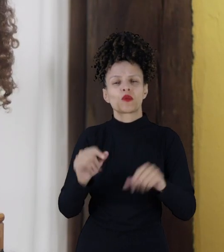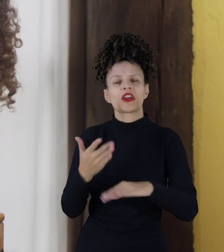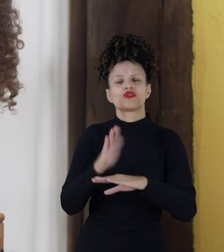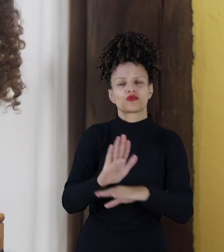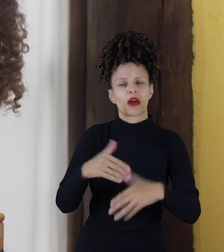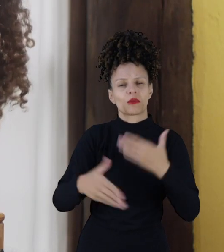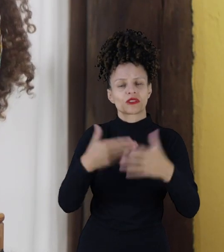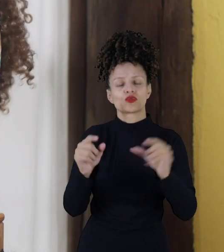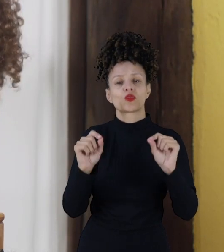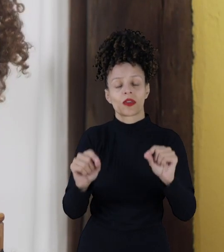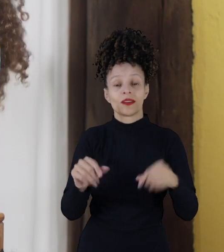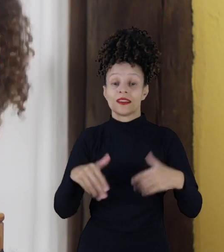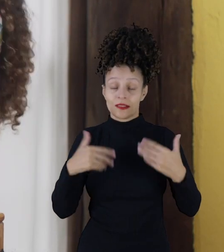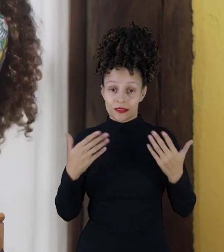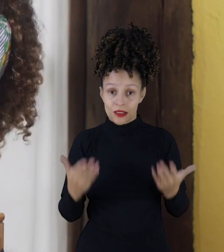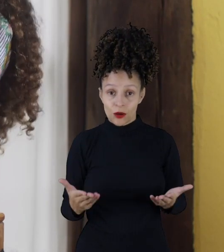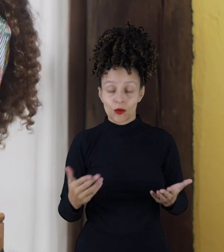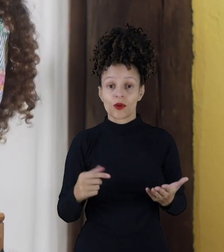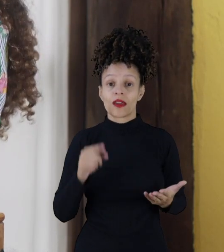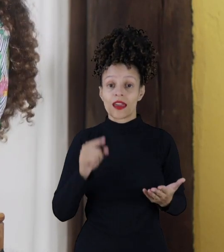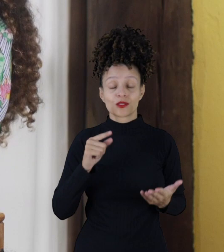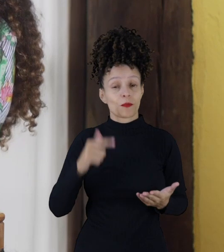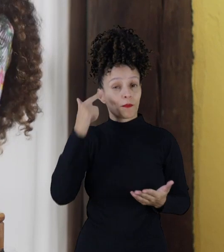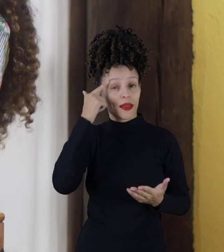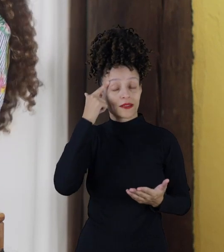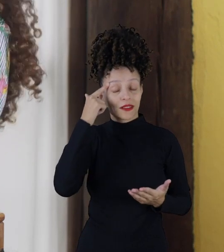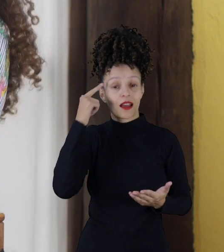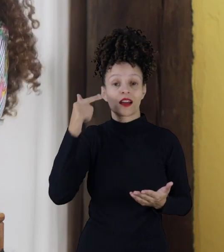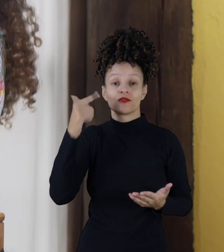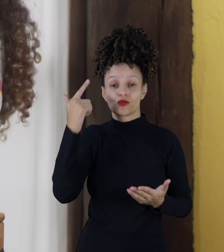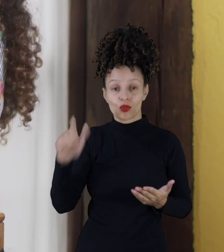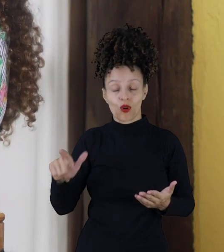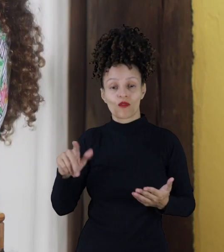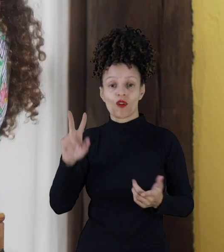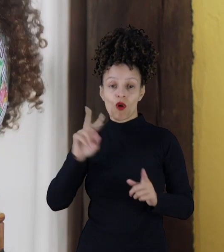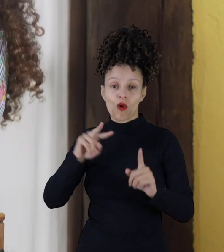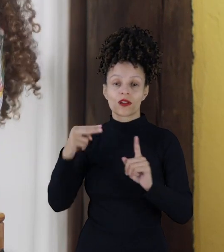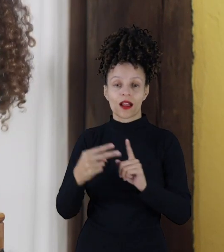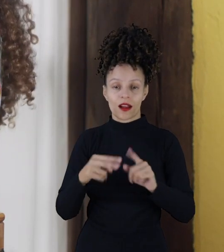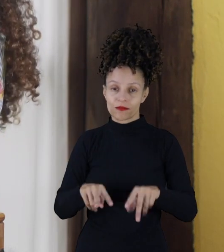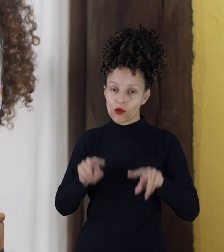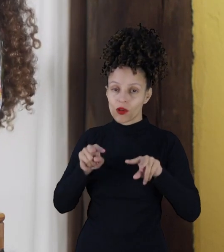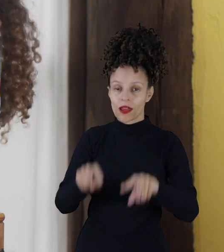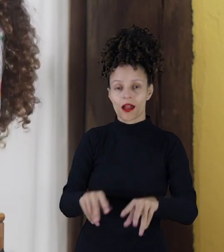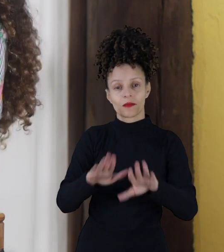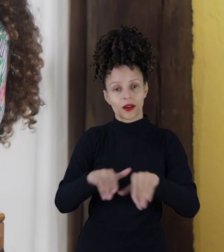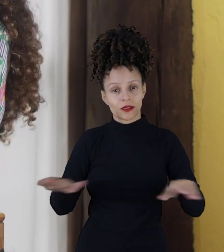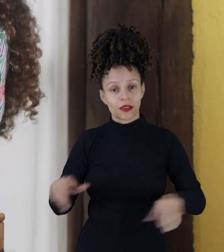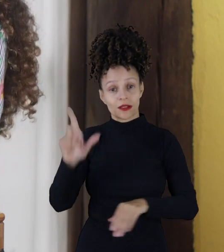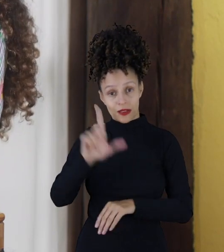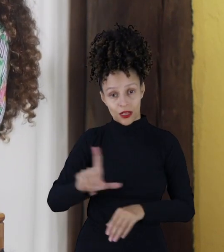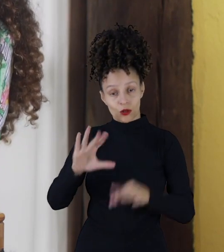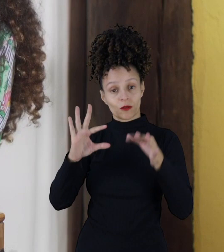O que isso vai ajudar nesse processo? Então, esse repensar e olhar para essas crianças com